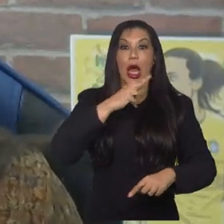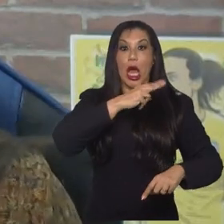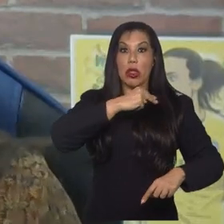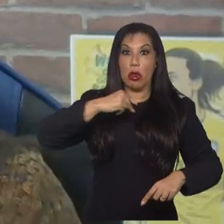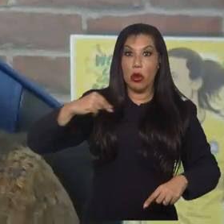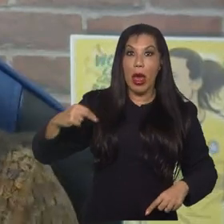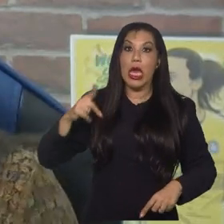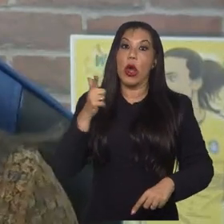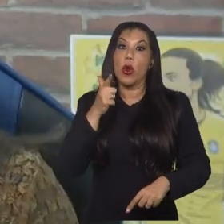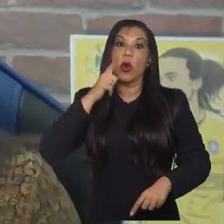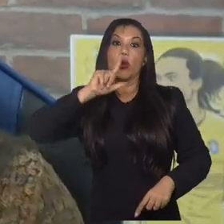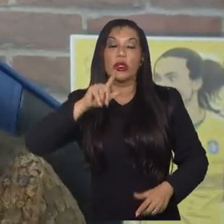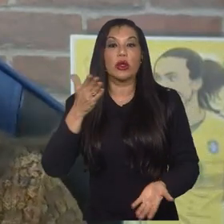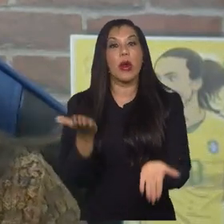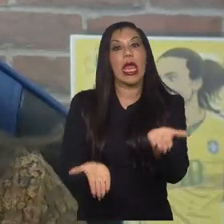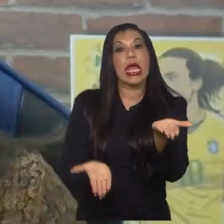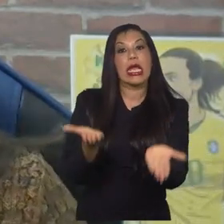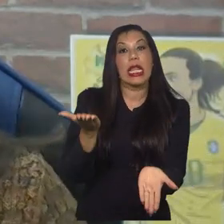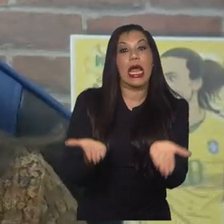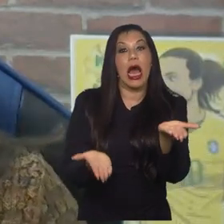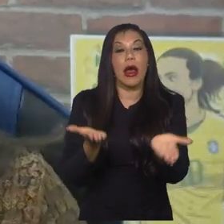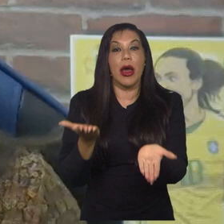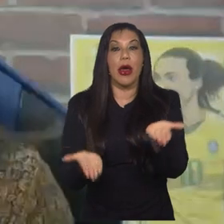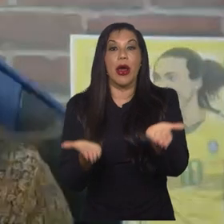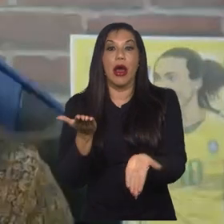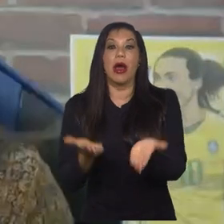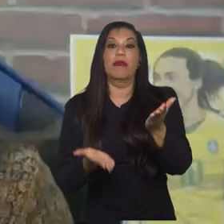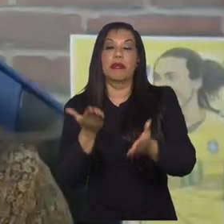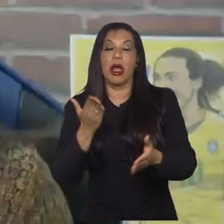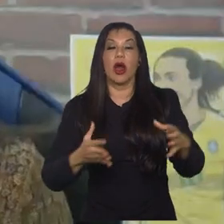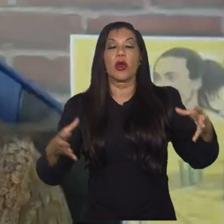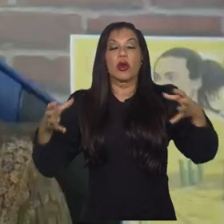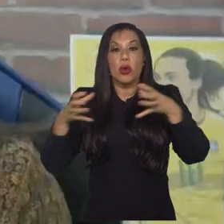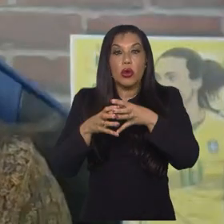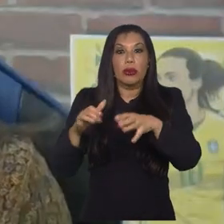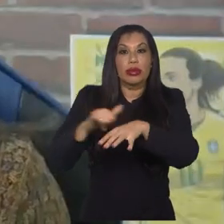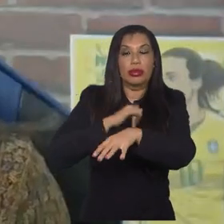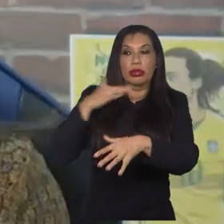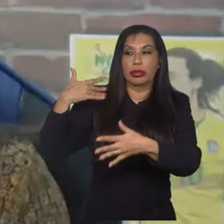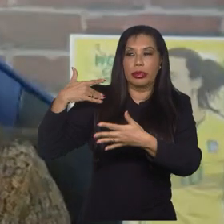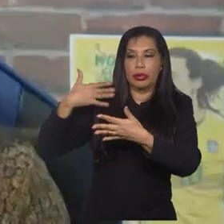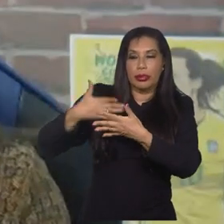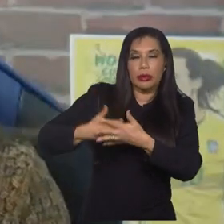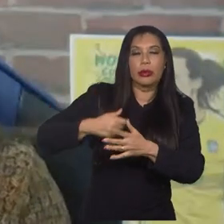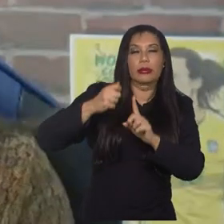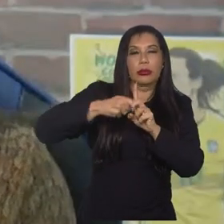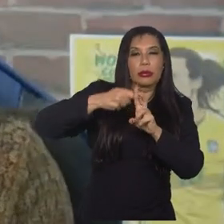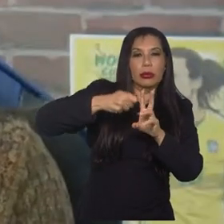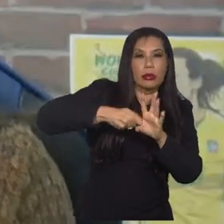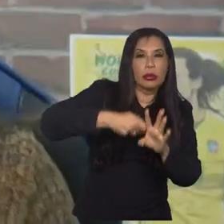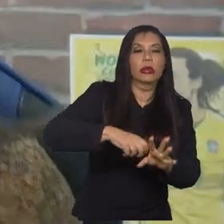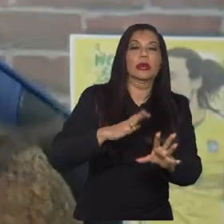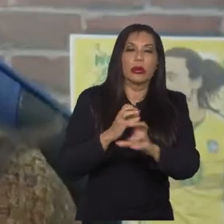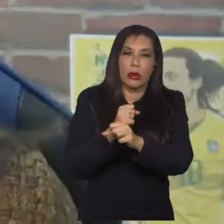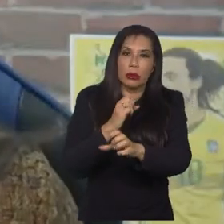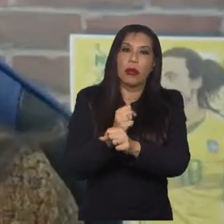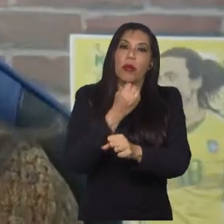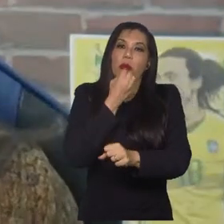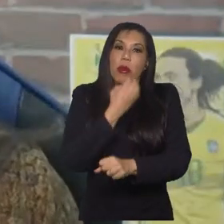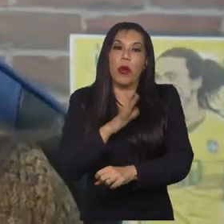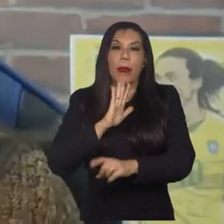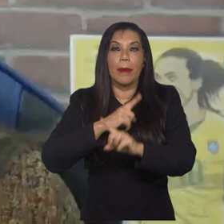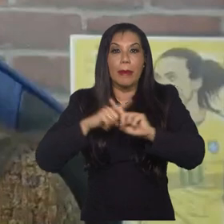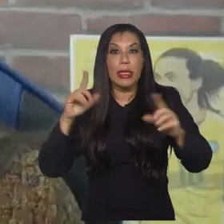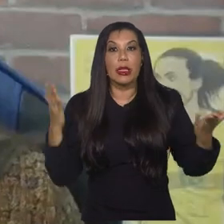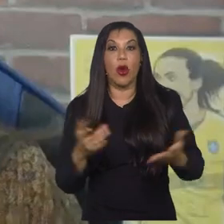a Noruega conseguiu equilibrar um pouco mais os seus setores nos últimos meses, teve bons resultados. E aí,